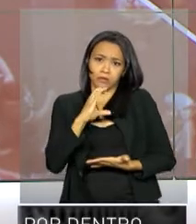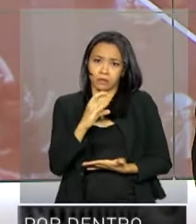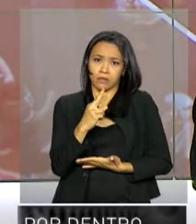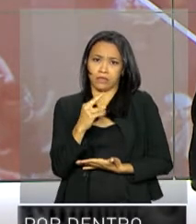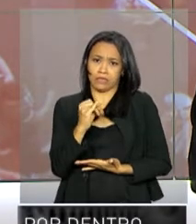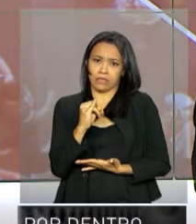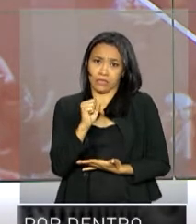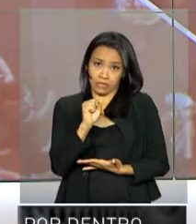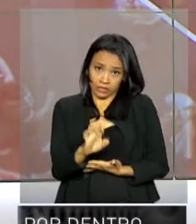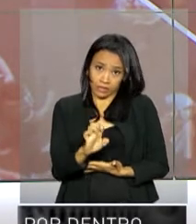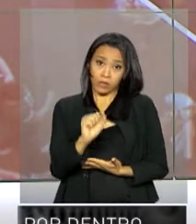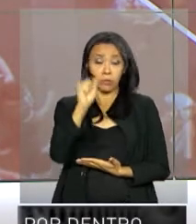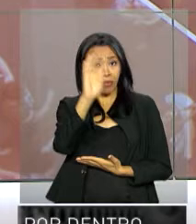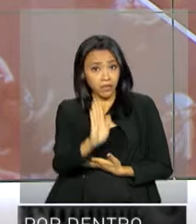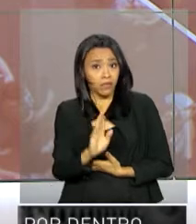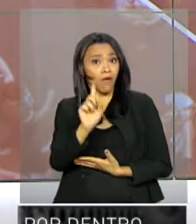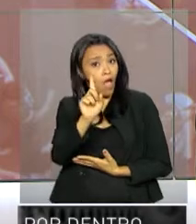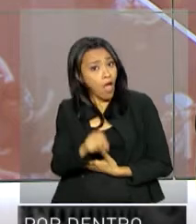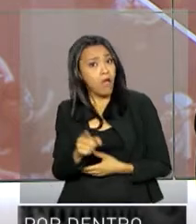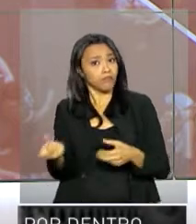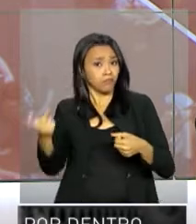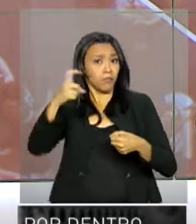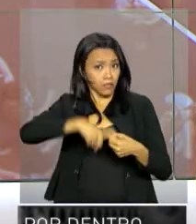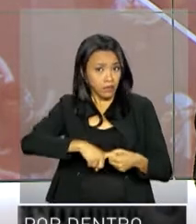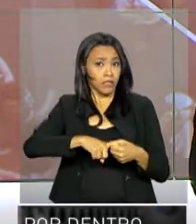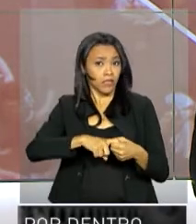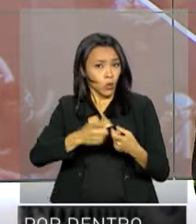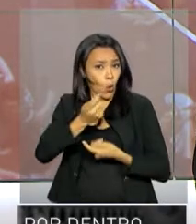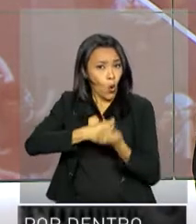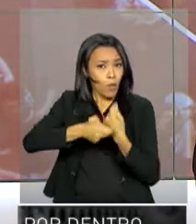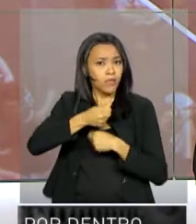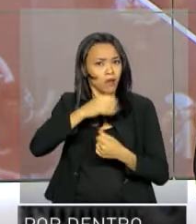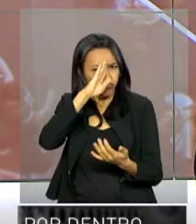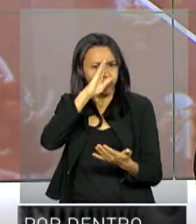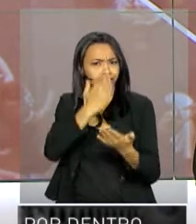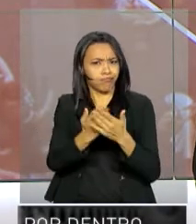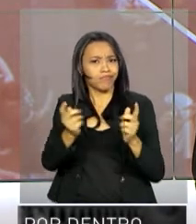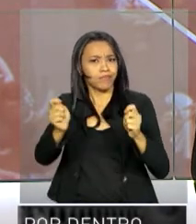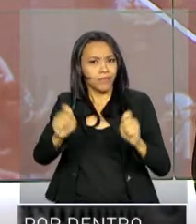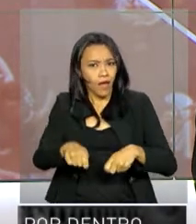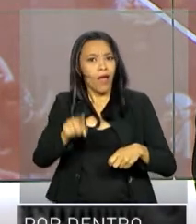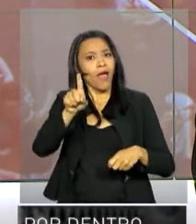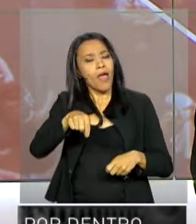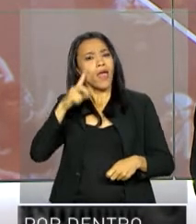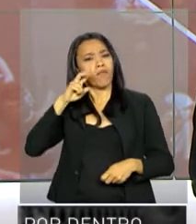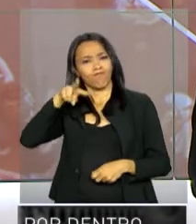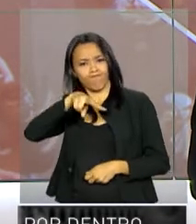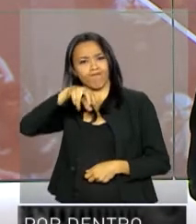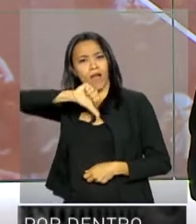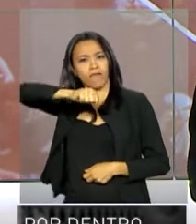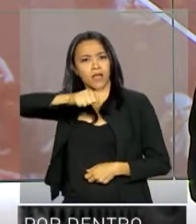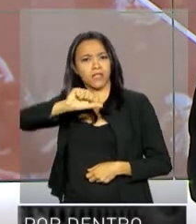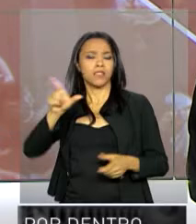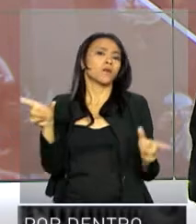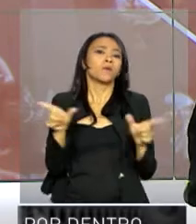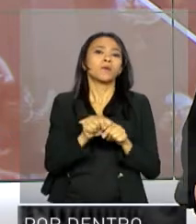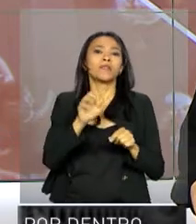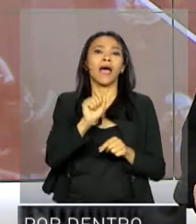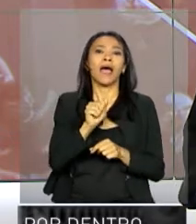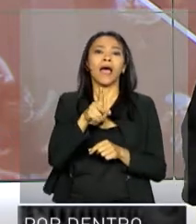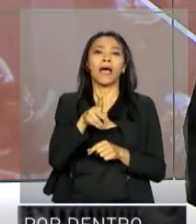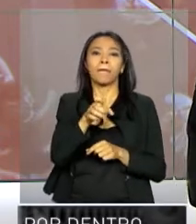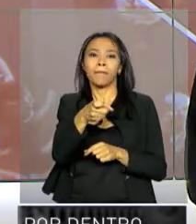brasil pode ser considerado um parceiro comercial confiável essa é a avaliação do presidente da apex brasil